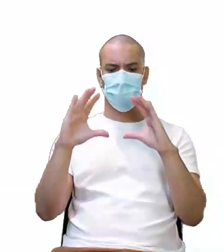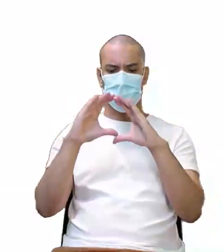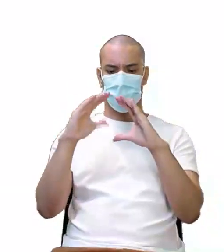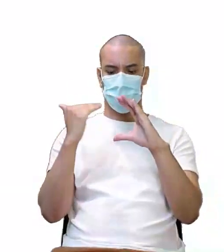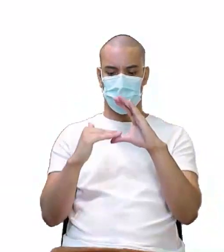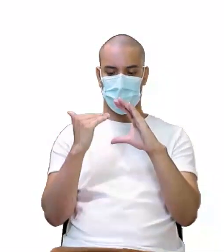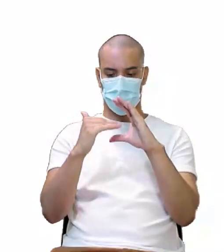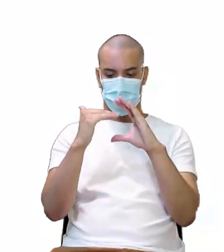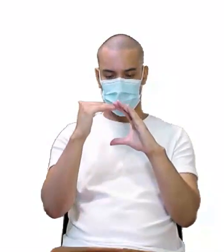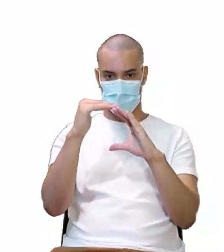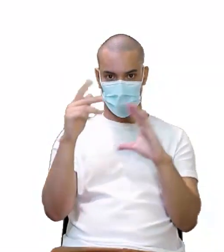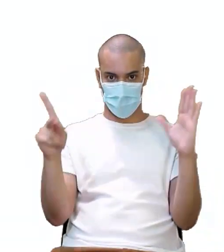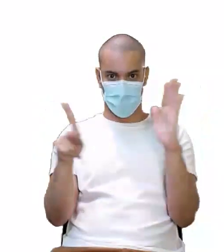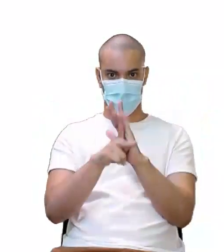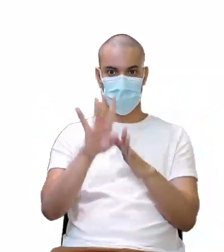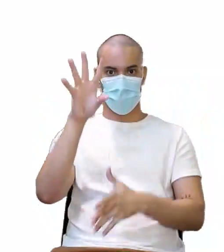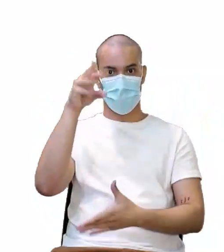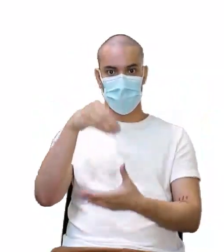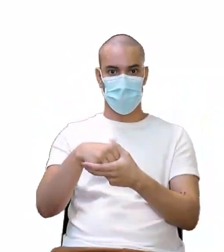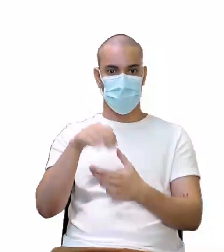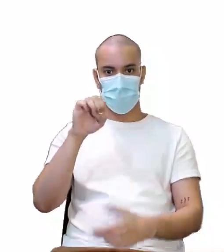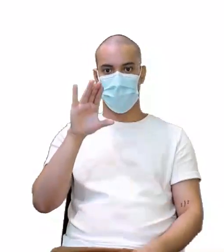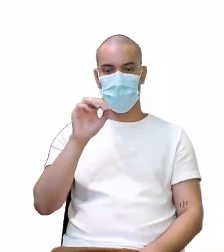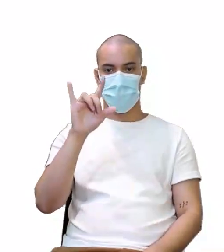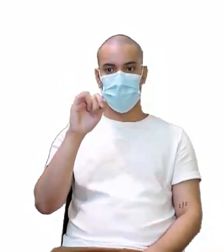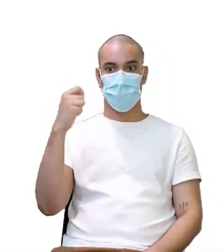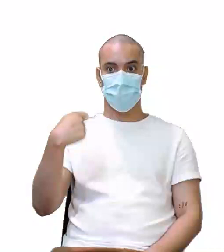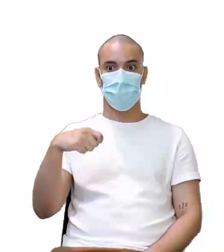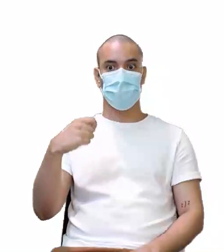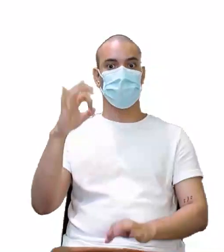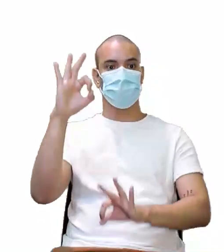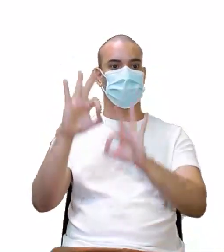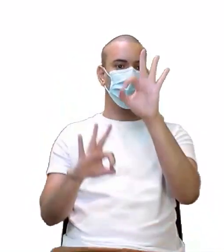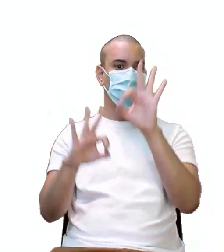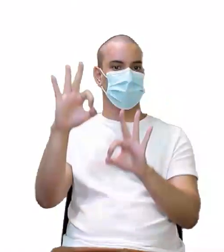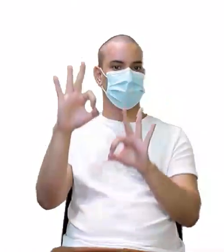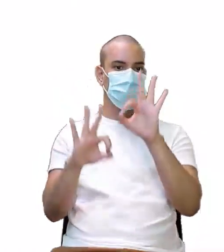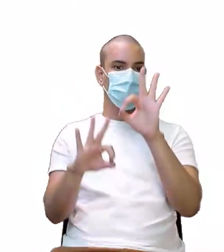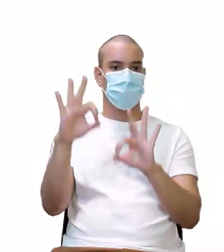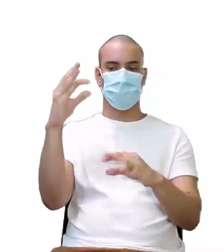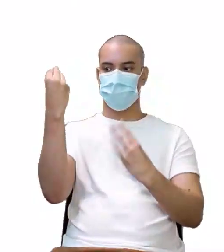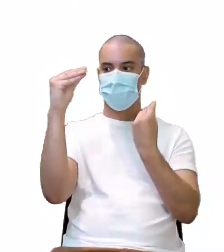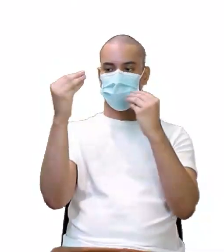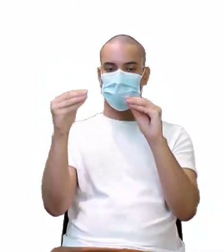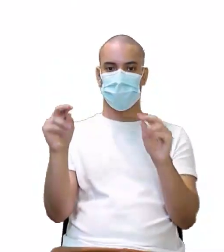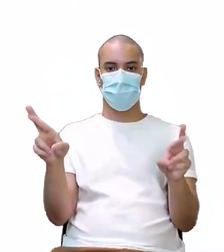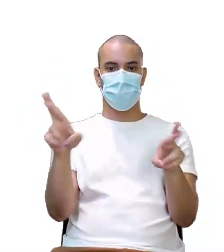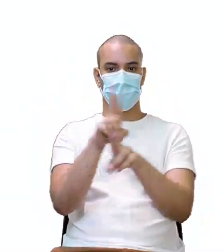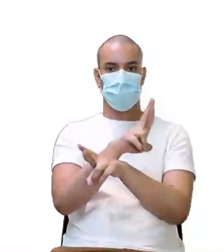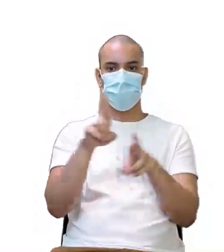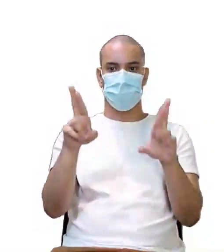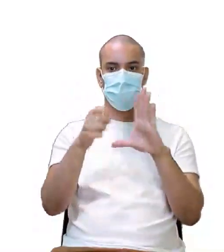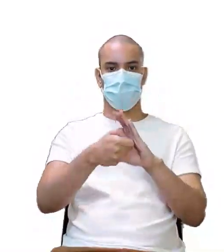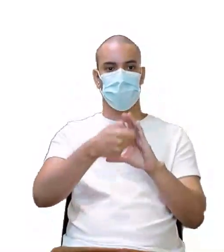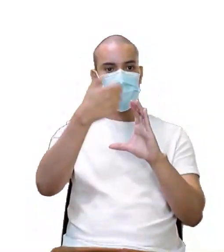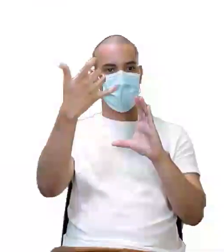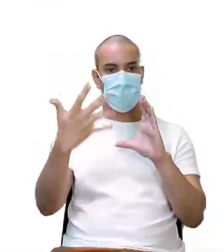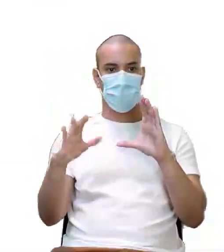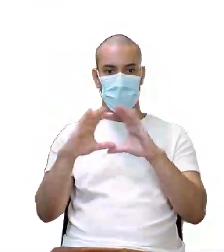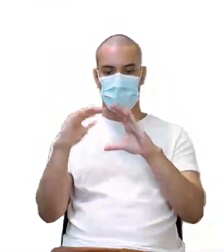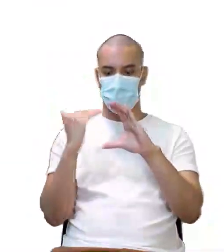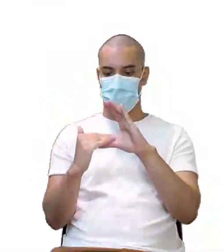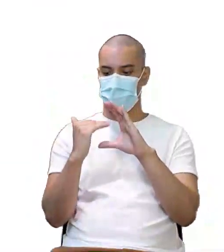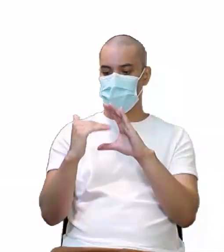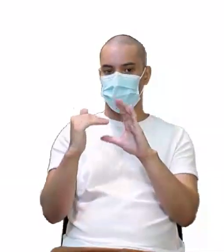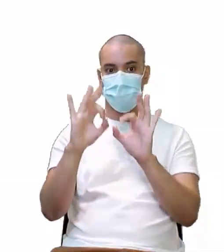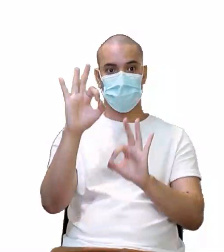hierarquia ecológica encontra-se estruturada, organizada e correlacionada no que caracterizamos como